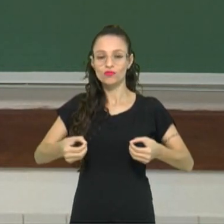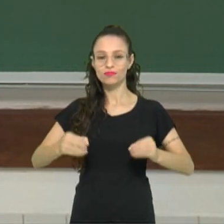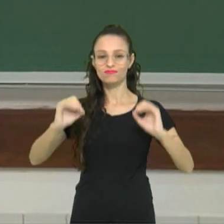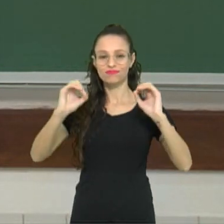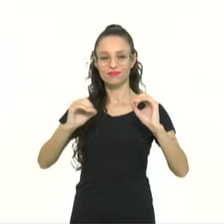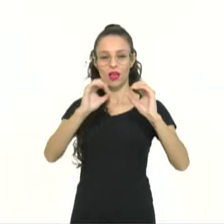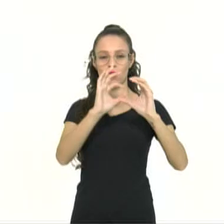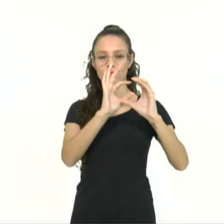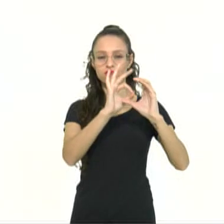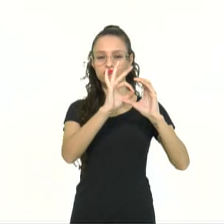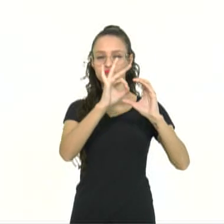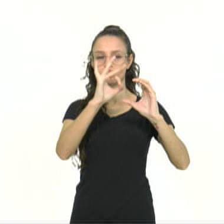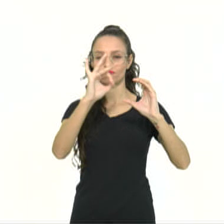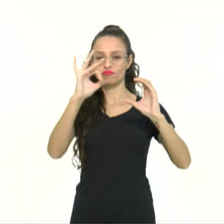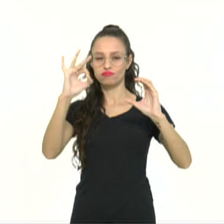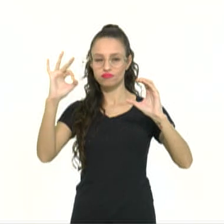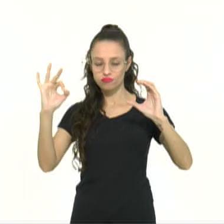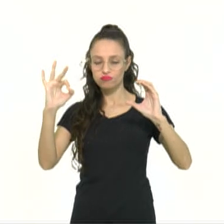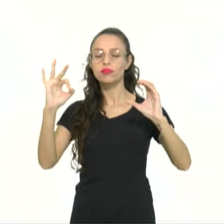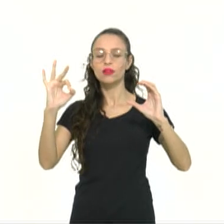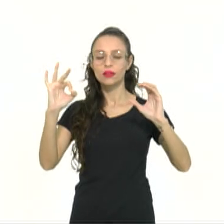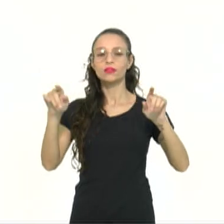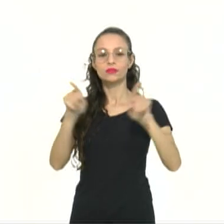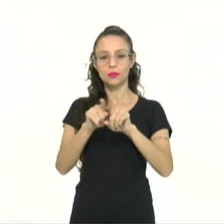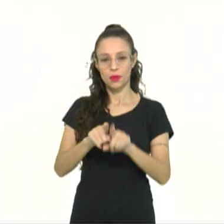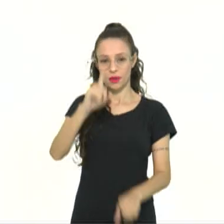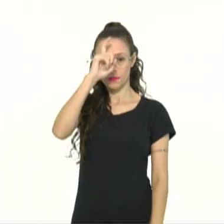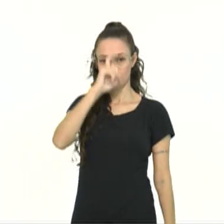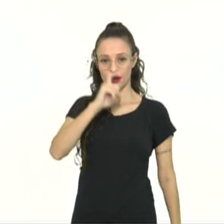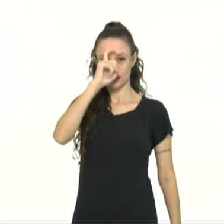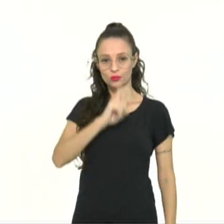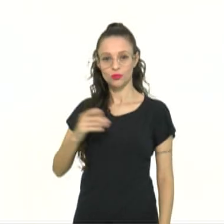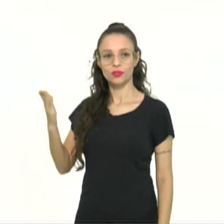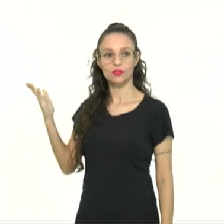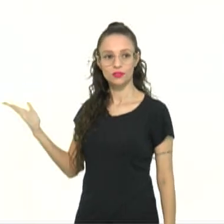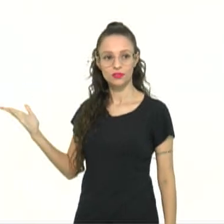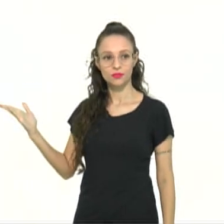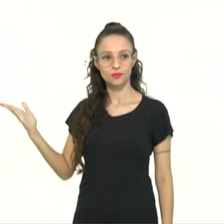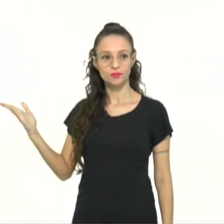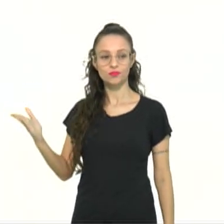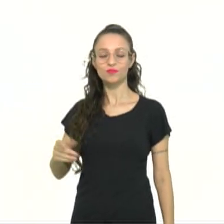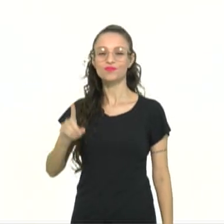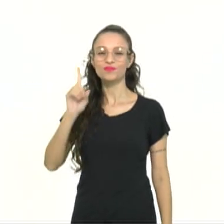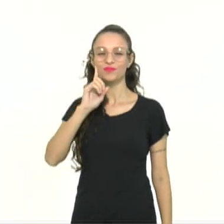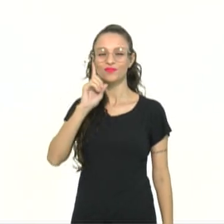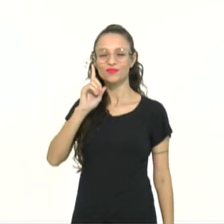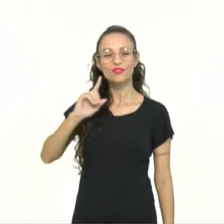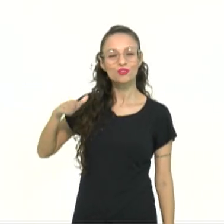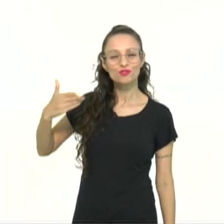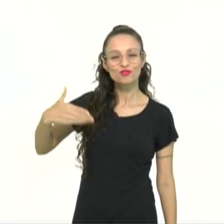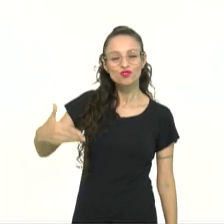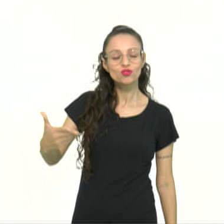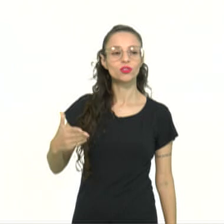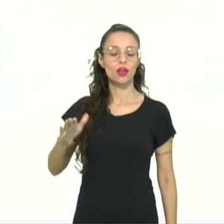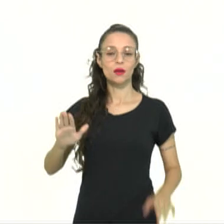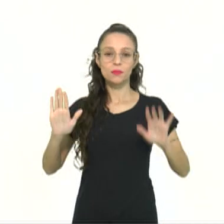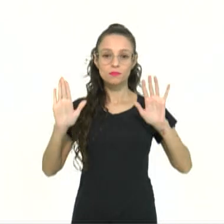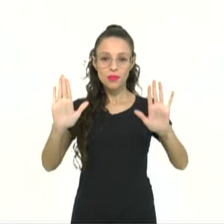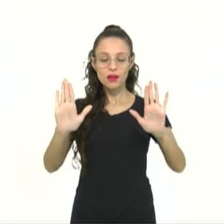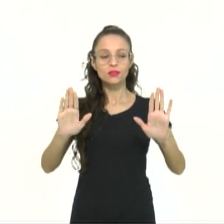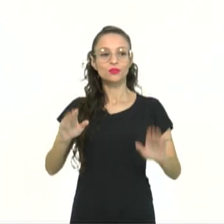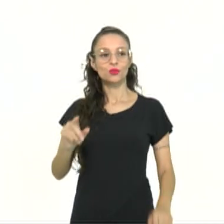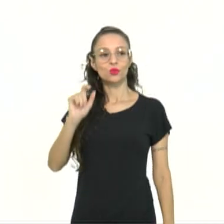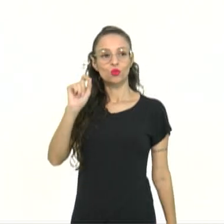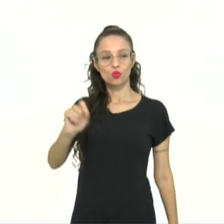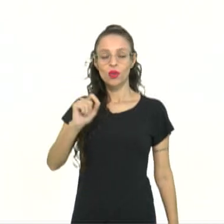não fecundação e depois a menstruação em seguida, né, correndo o calendáriozinho ali dos dias. Porém, quando nós